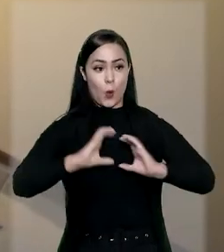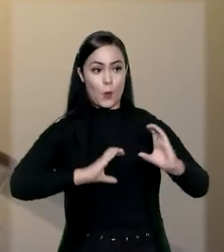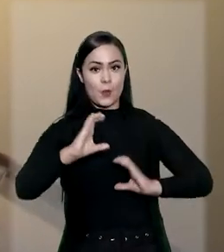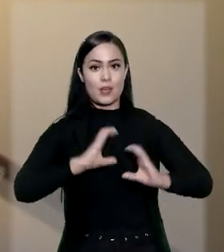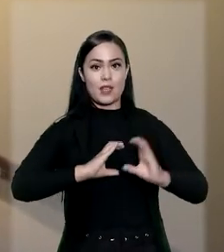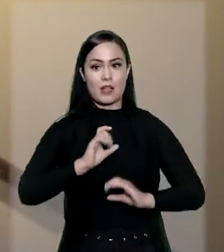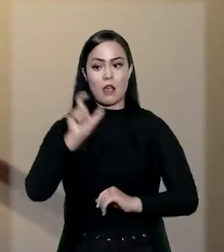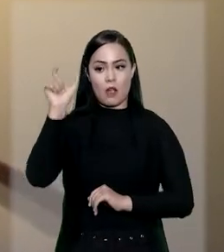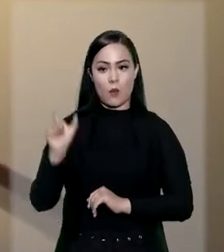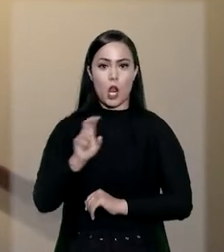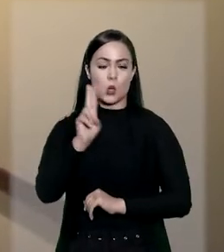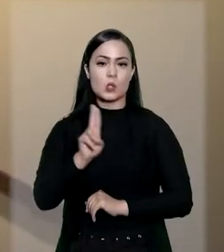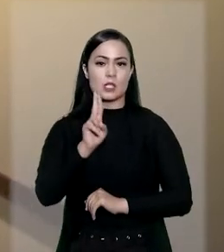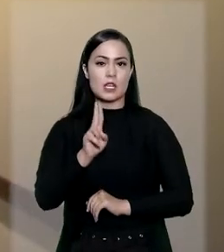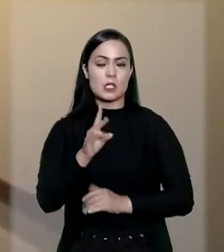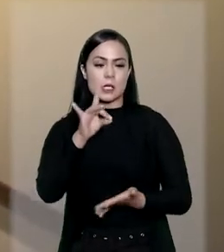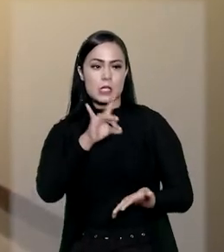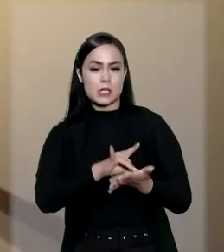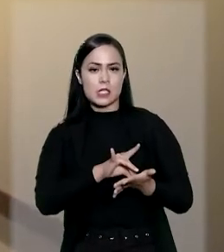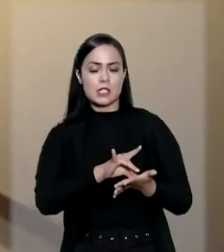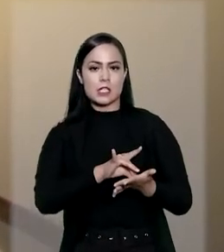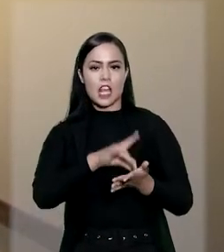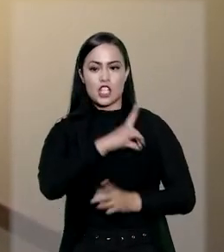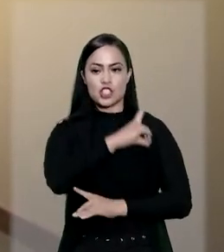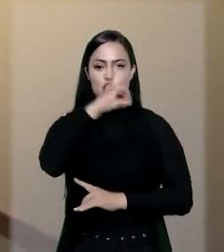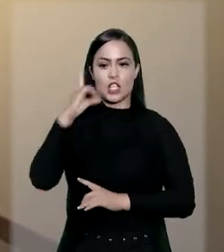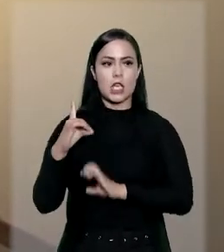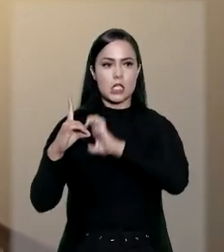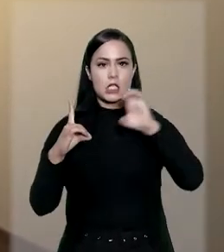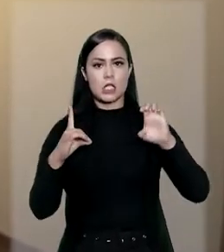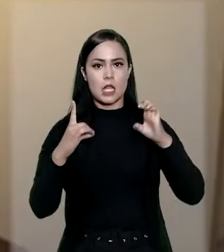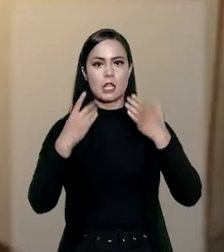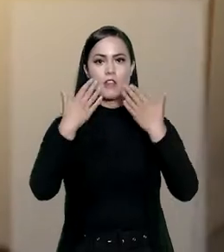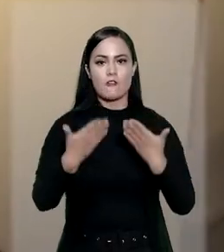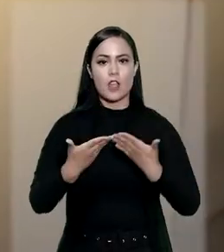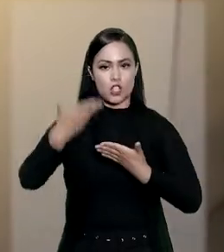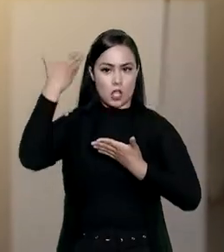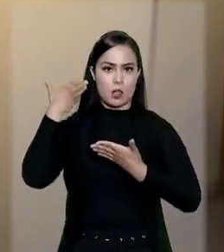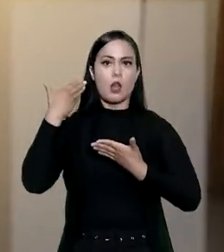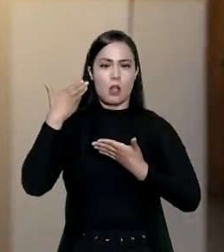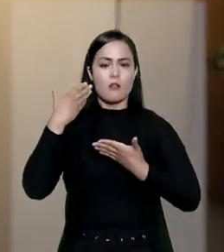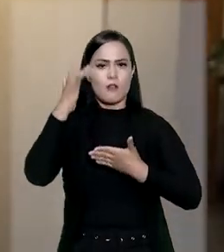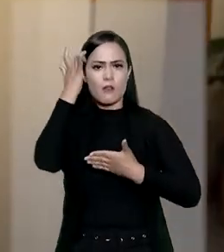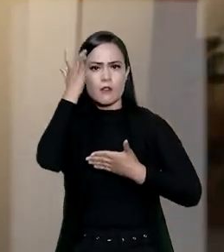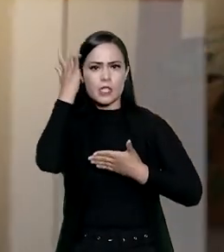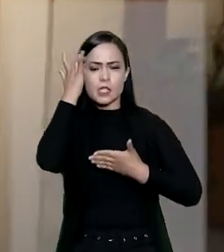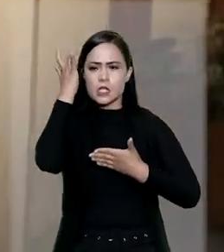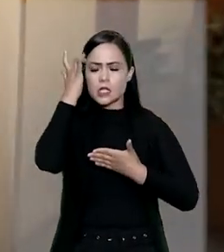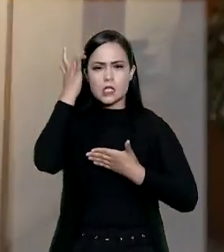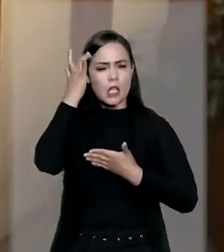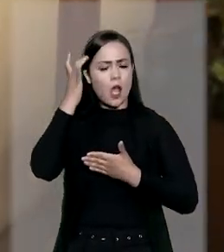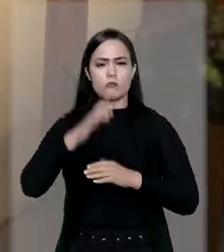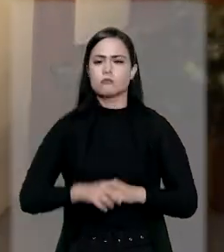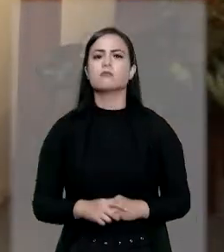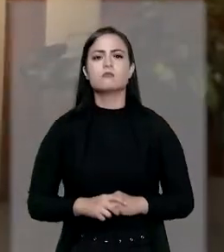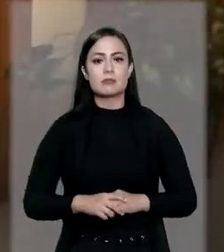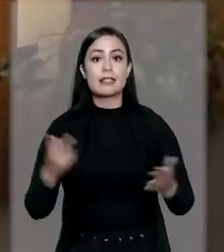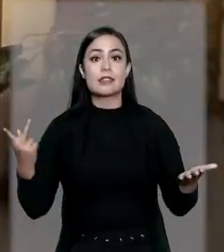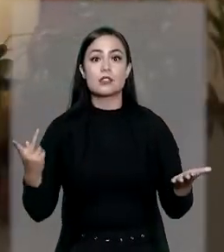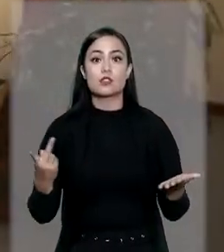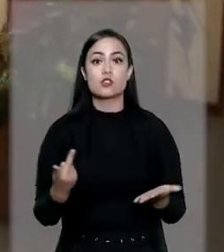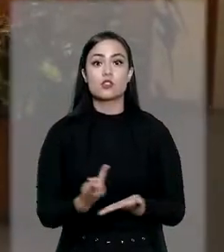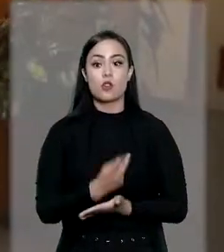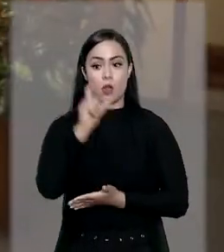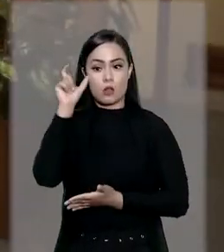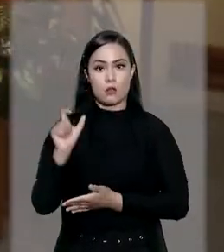se comunicar com ela usando termos precisos como à direita, à esquerda, na frente e atrás, vai facilitar muito